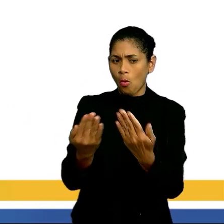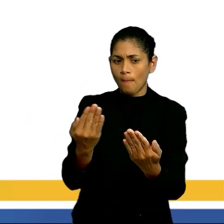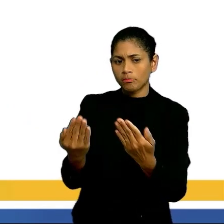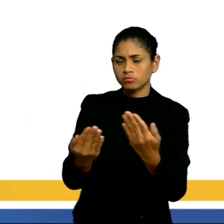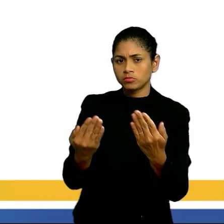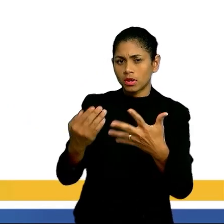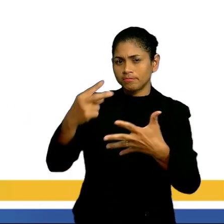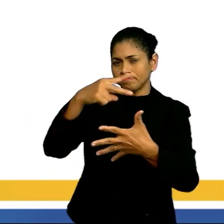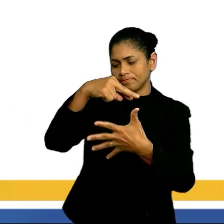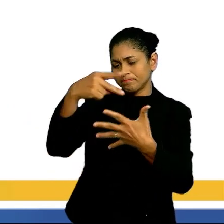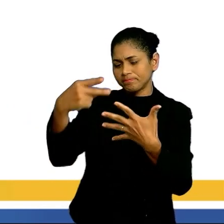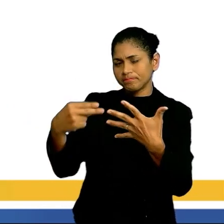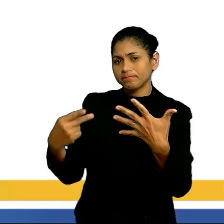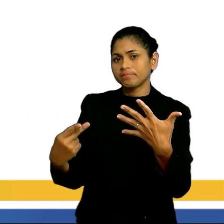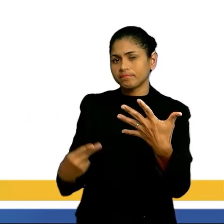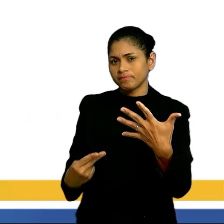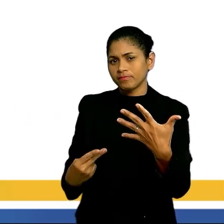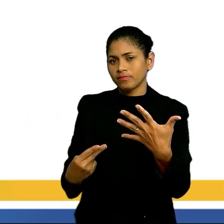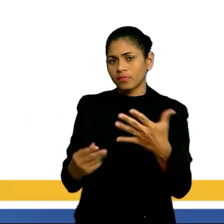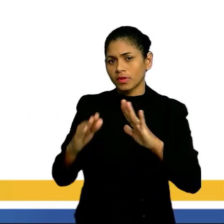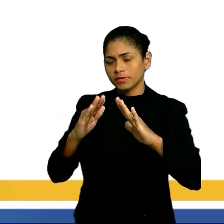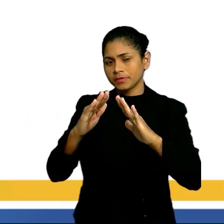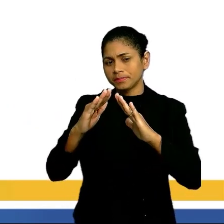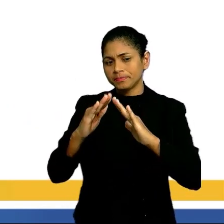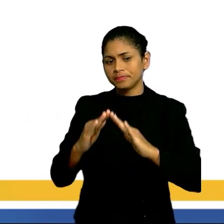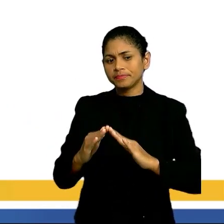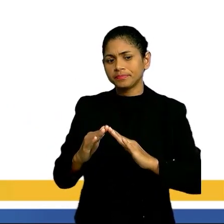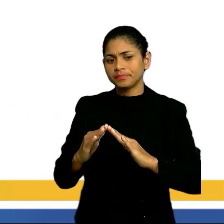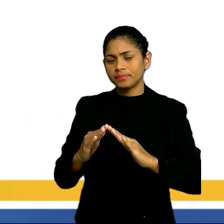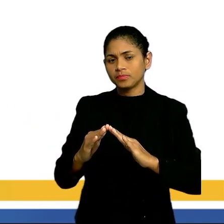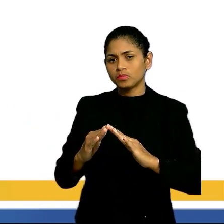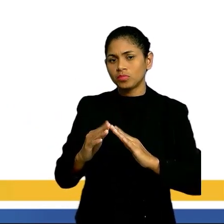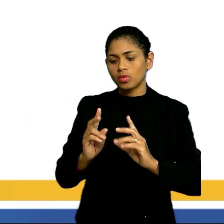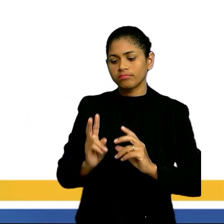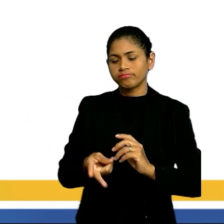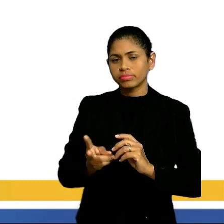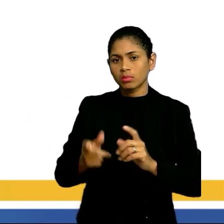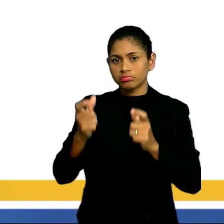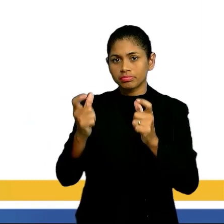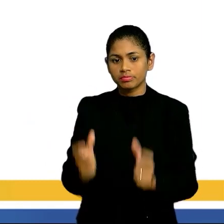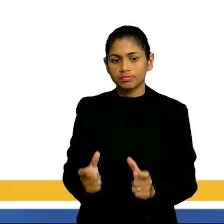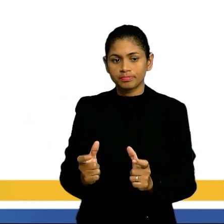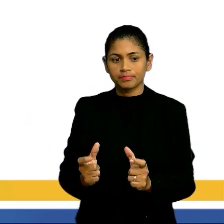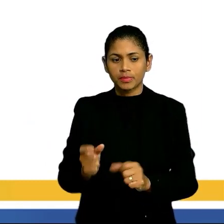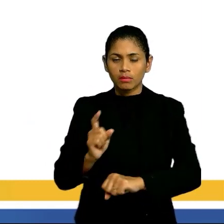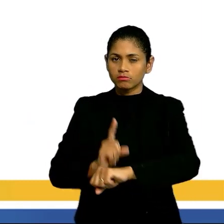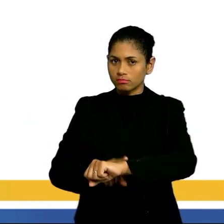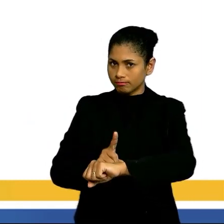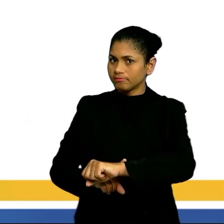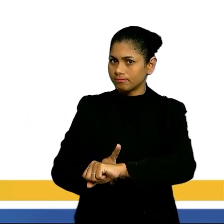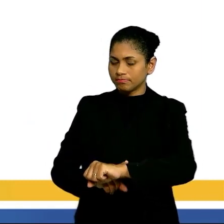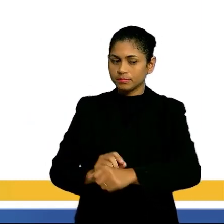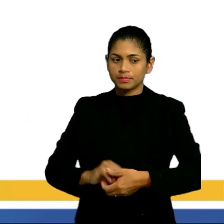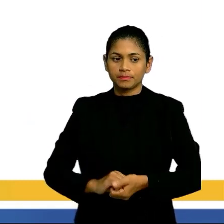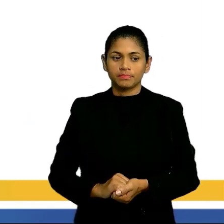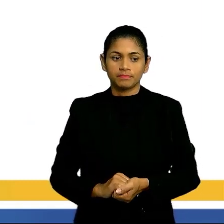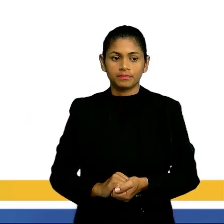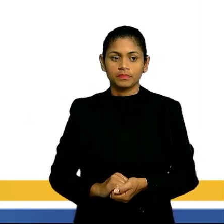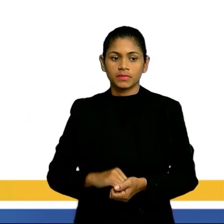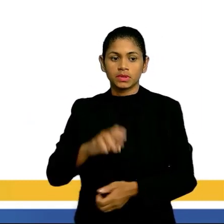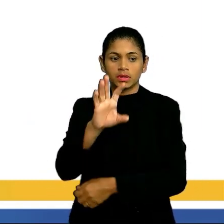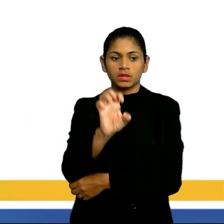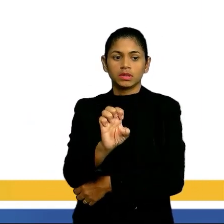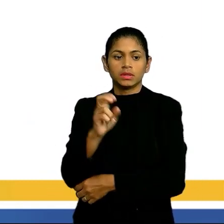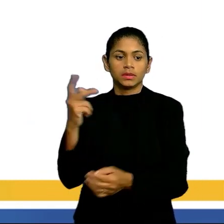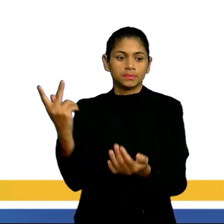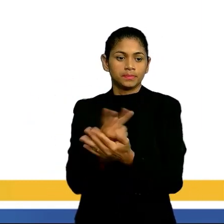habitam com sucesso o mesmo ambiente no mesmo período. Ou alternativa E. Esse texto é incorreto, pois